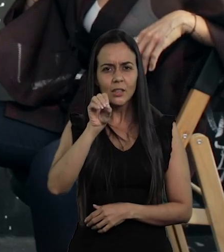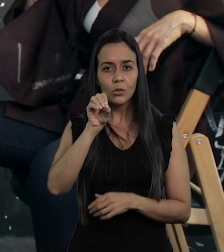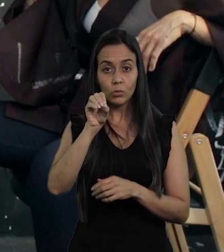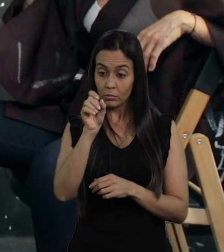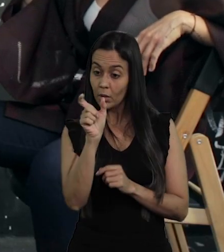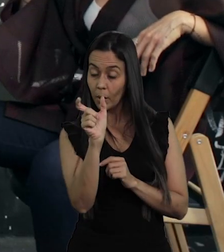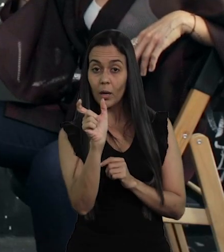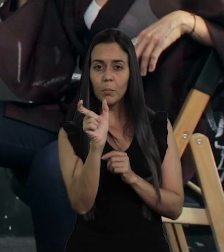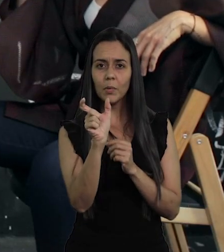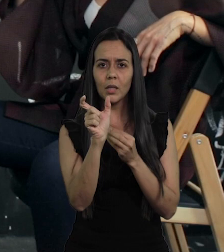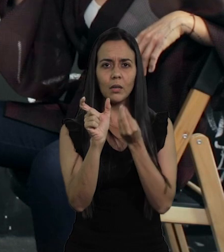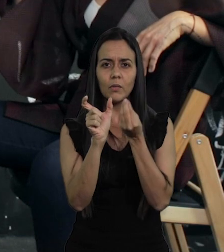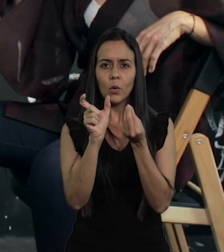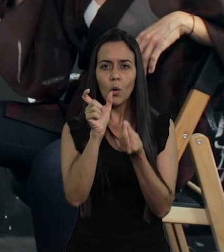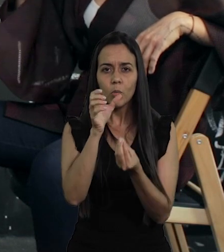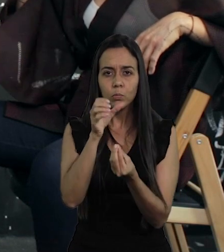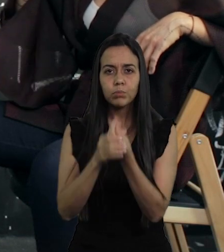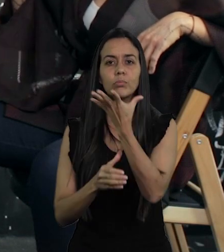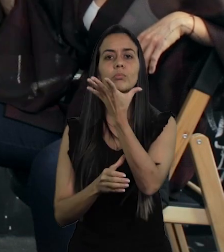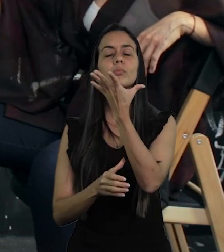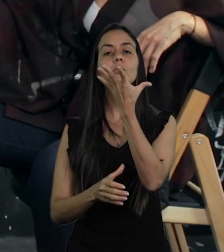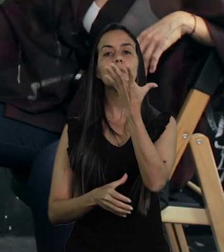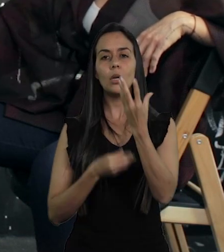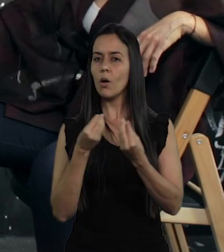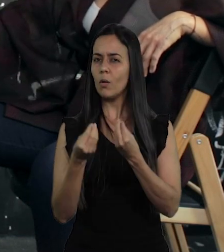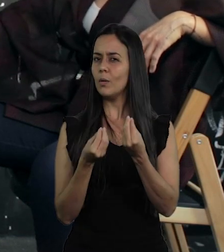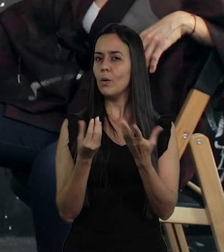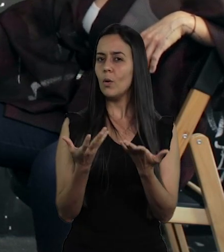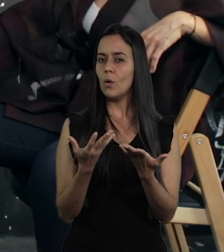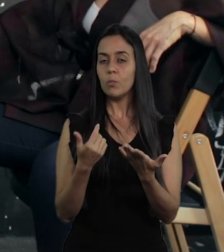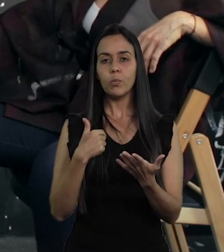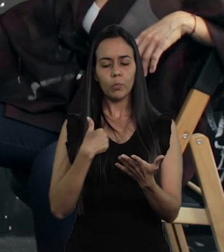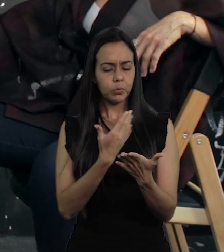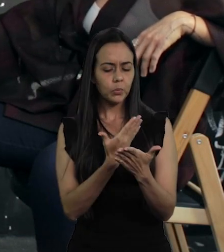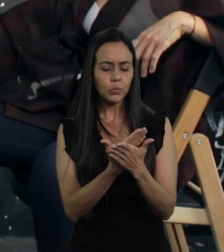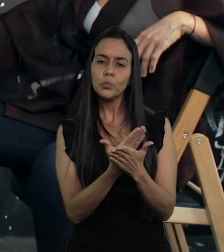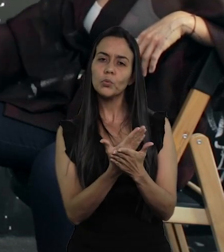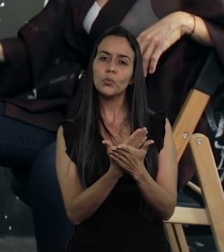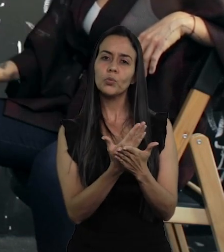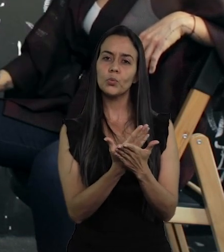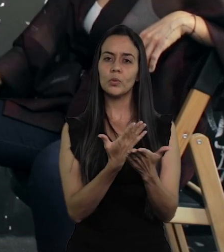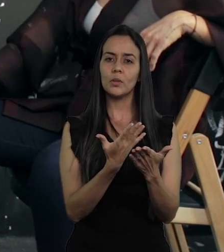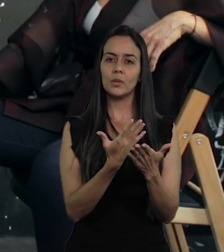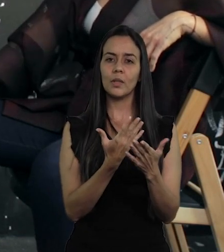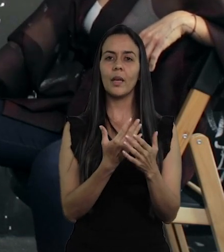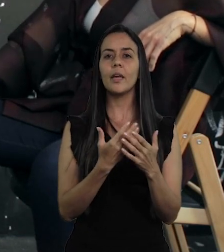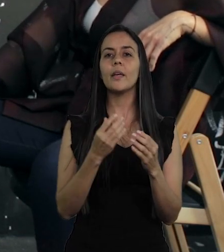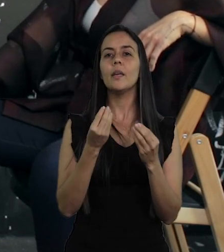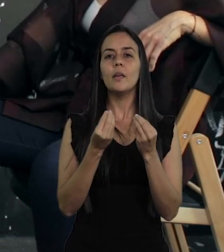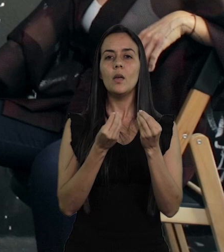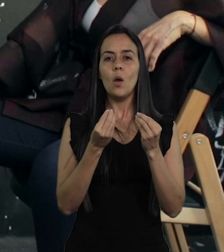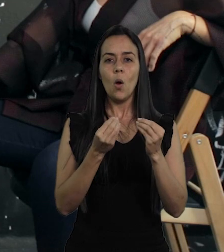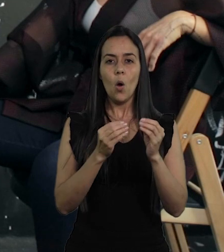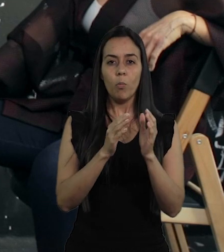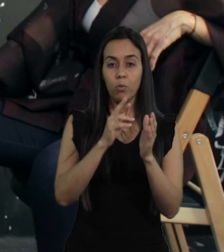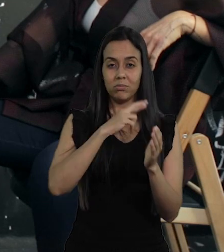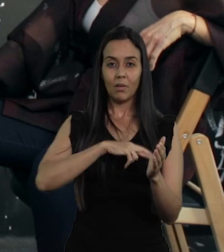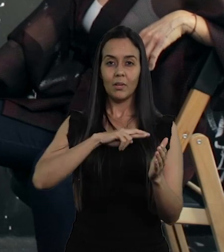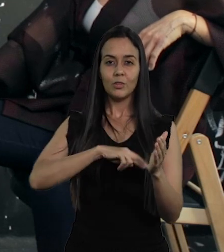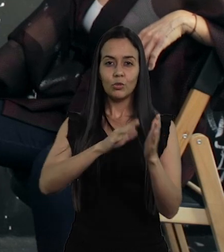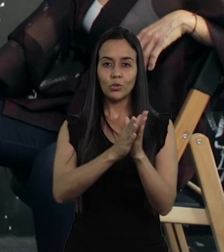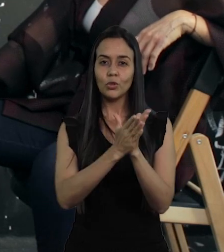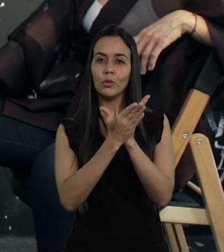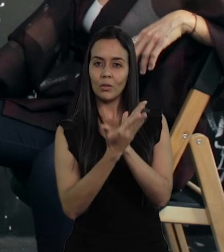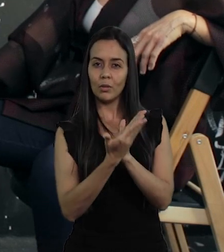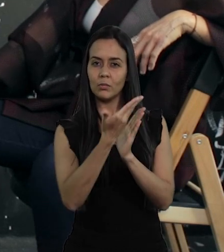né? Eu fiz um ensaio cujo título era Alegorias Bíblicas e que ele começou exatamente de uma